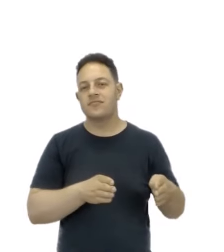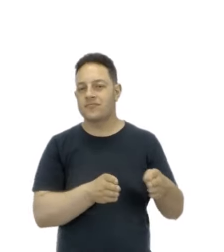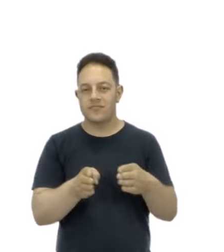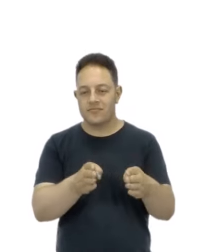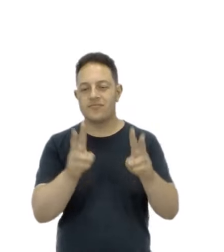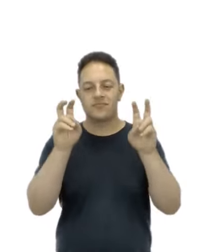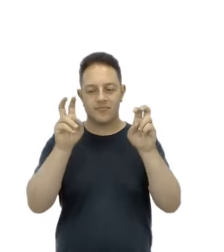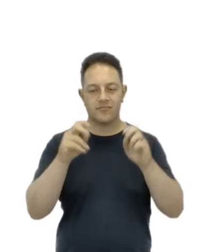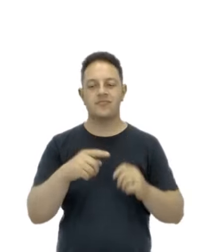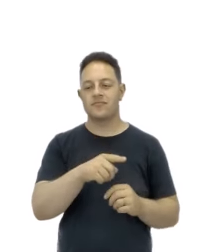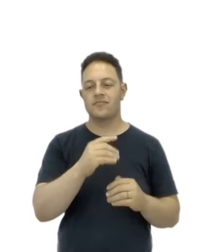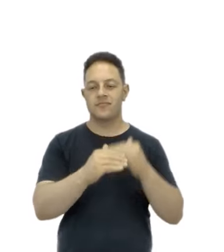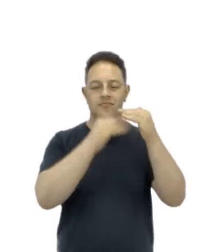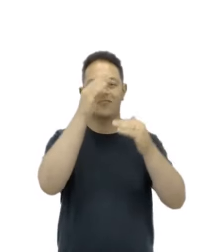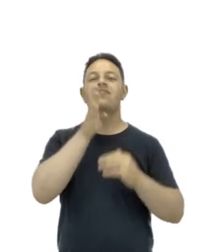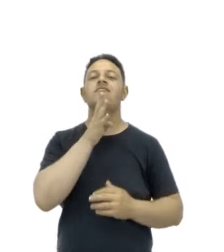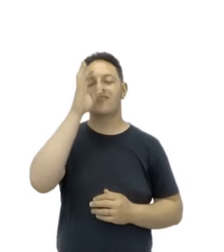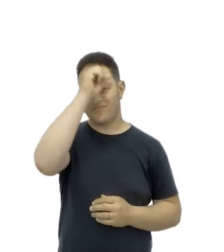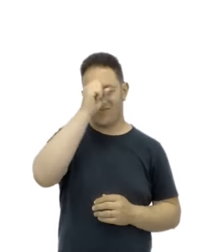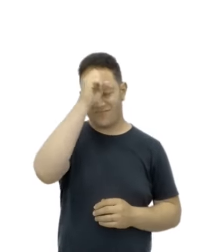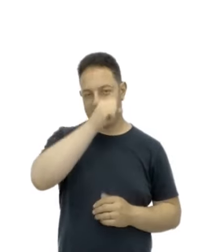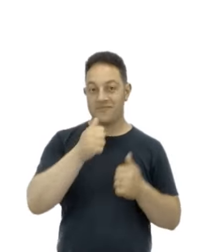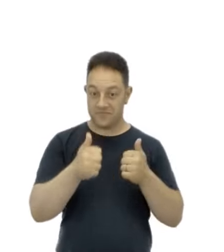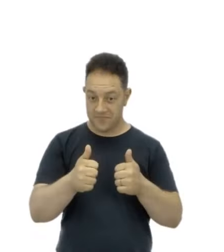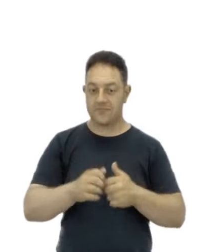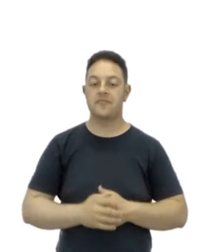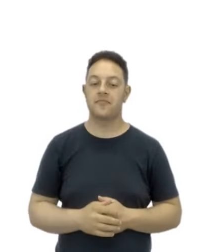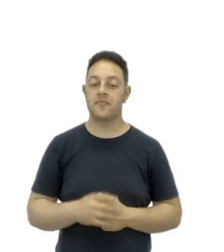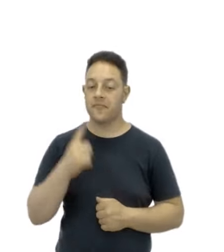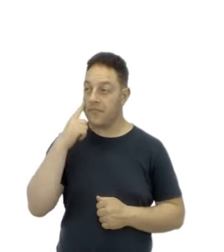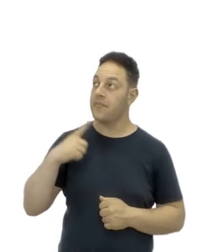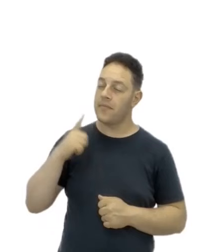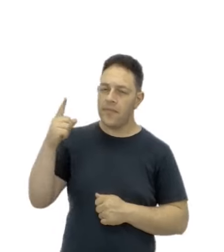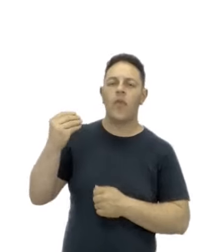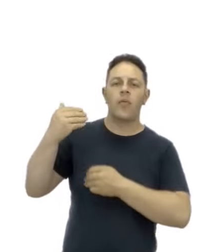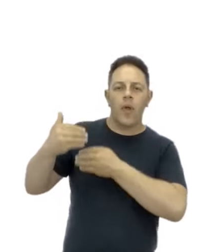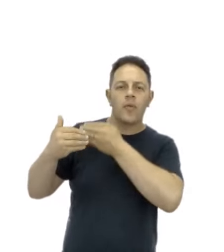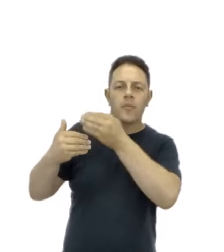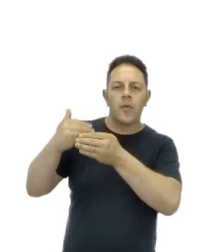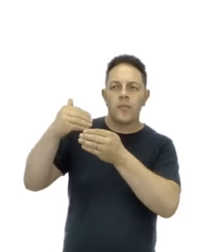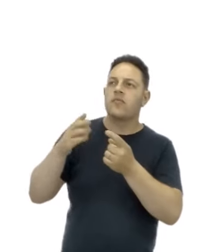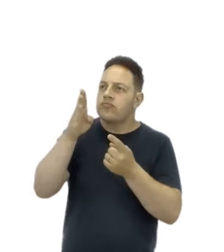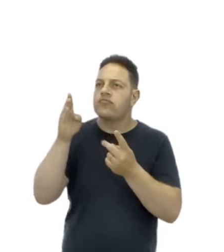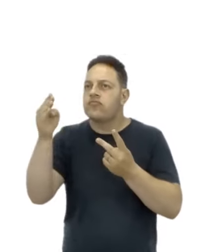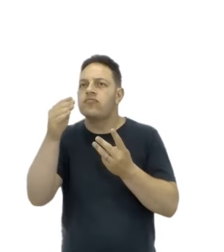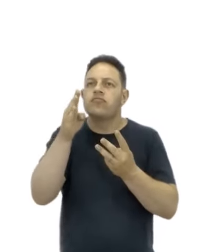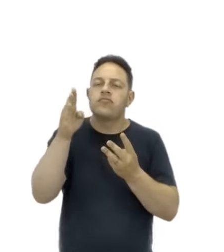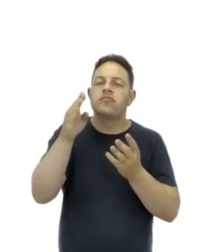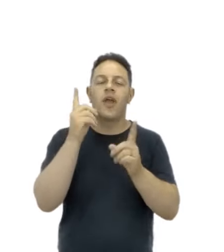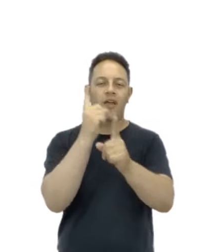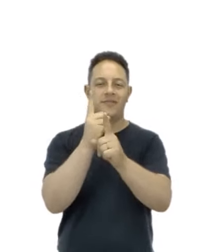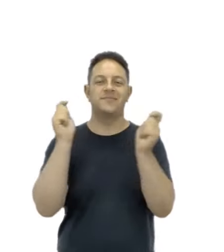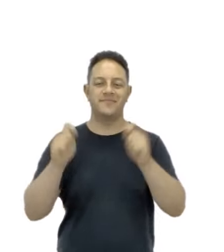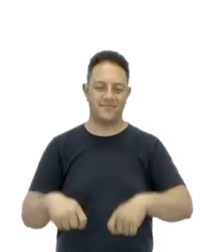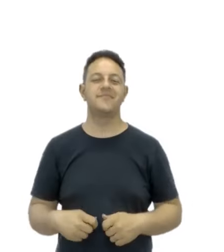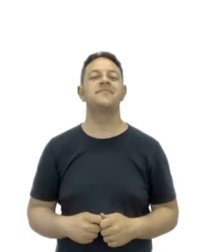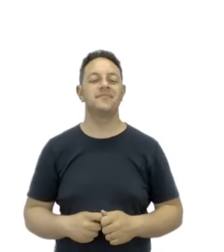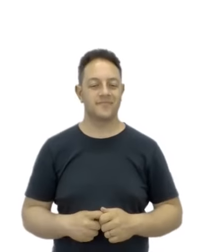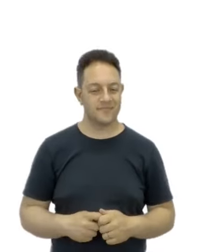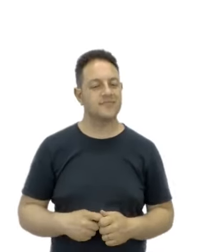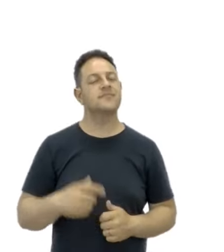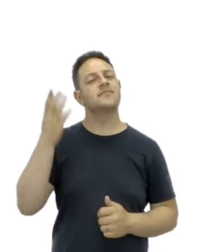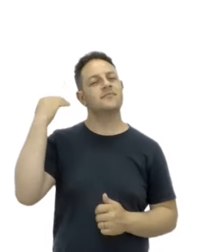de construção do conhecimento. Então, aqui está o passo a passo para vocês localizarem as formações.